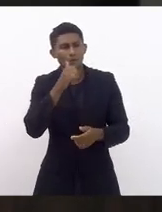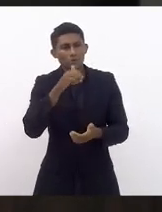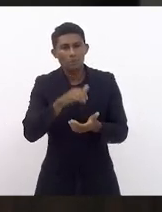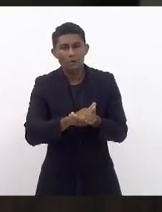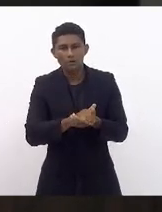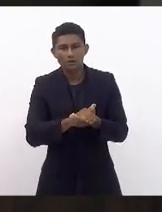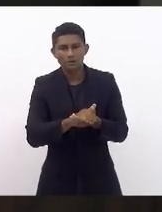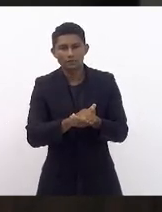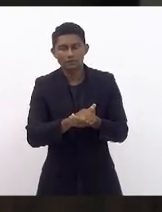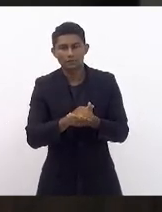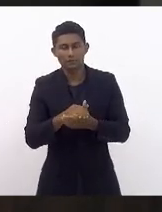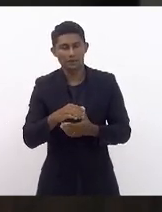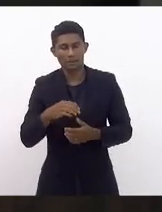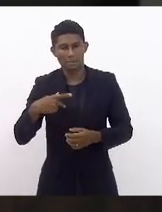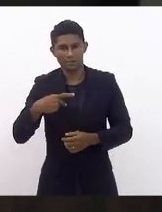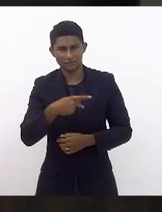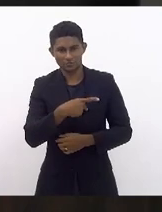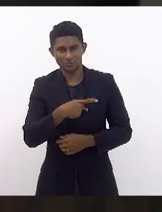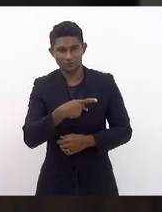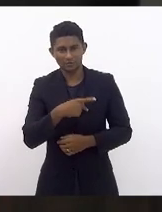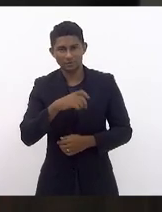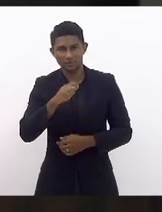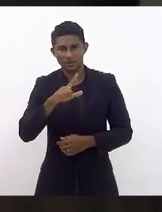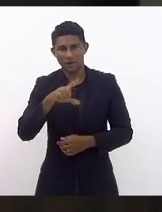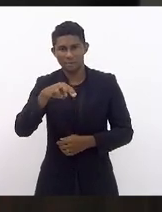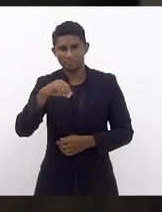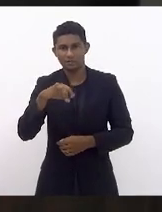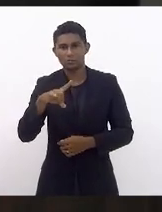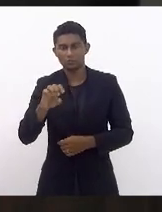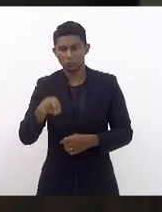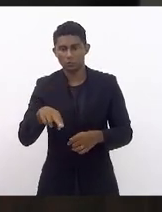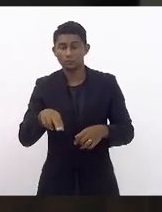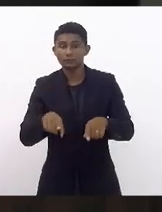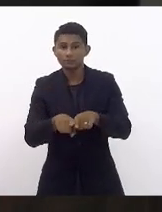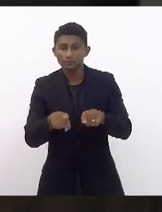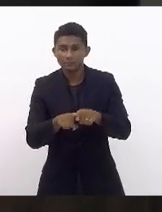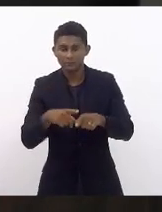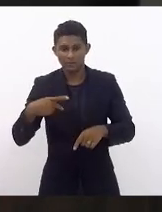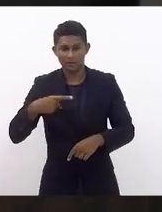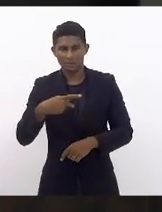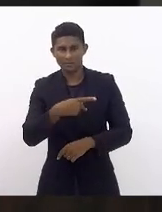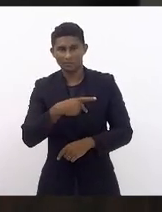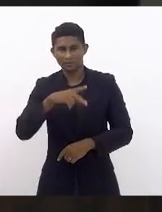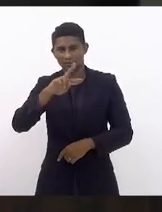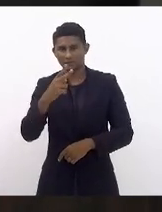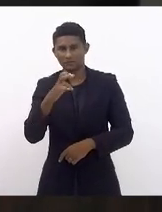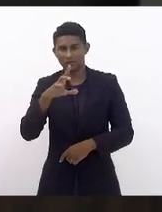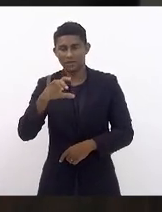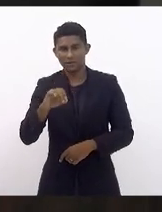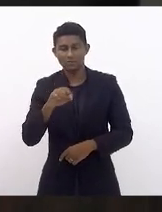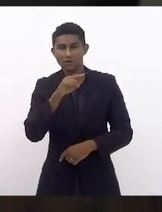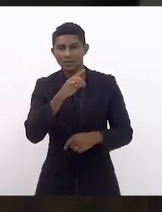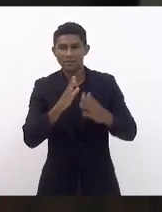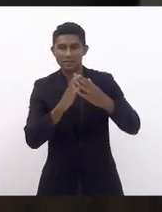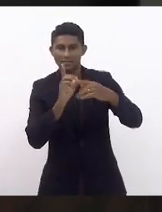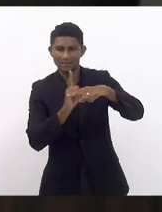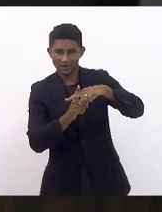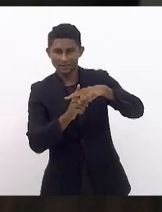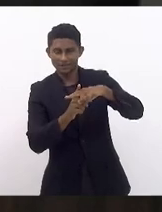bem-vinda. Pastor Hélio Gomes Paulo, da Igreja Presbiteriana Semear, da